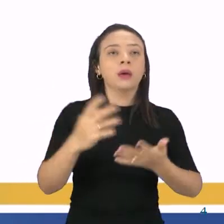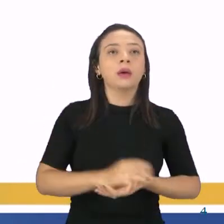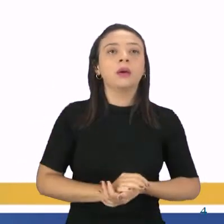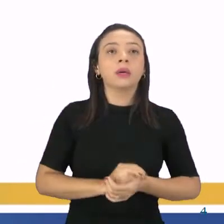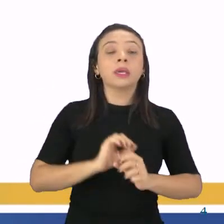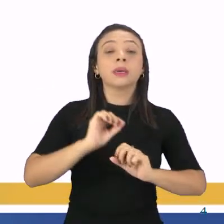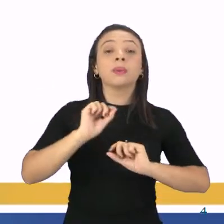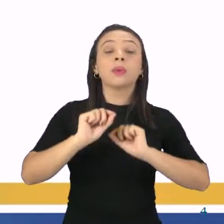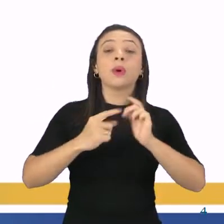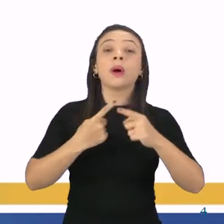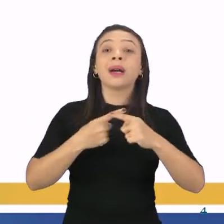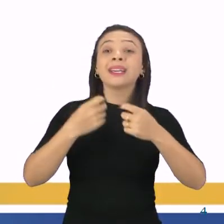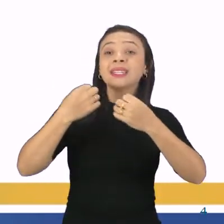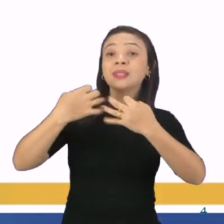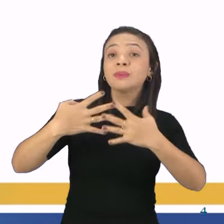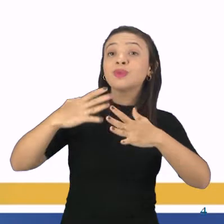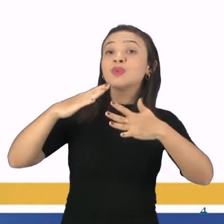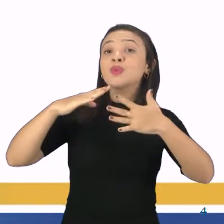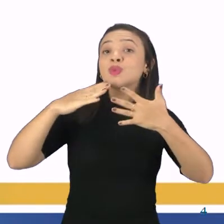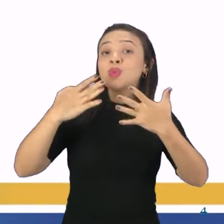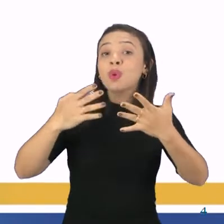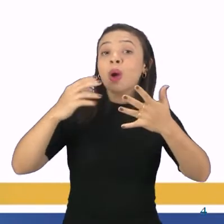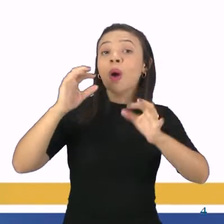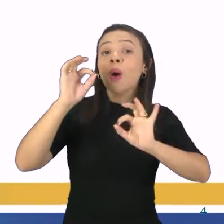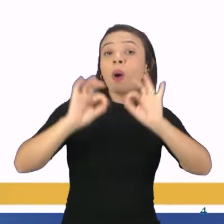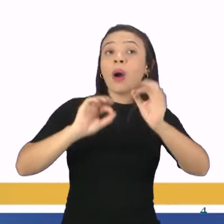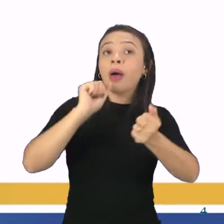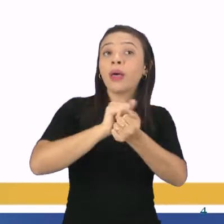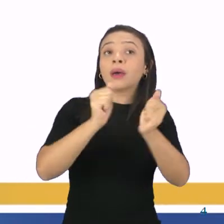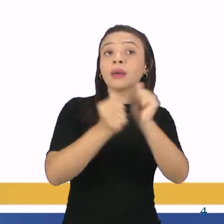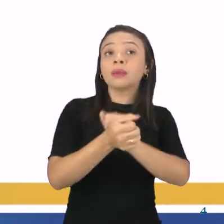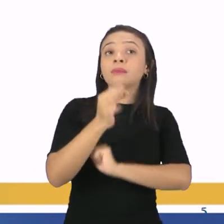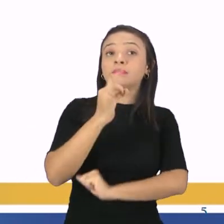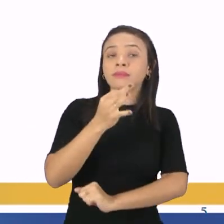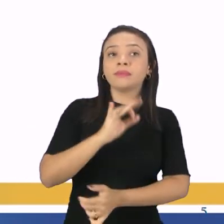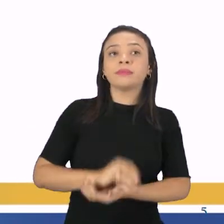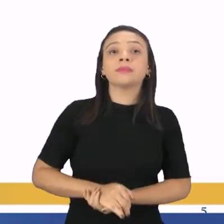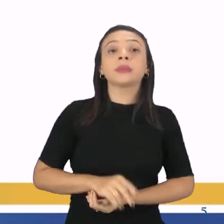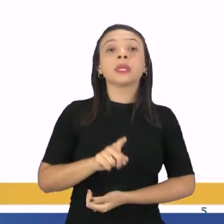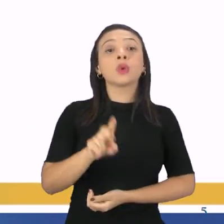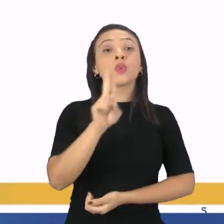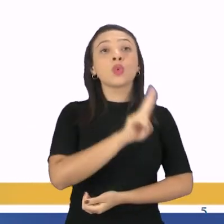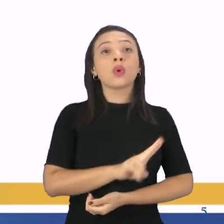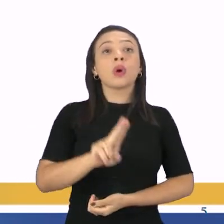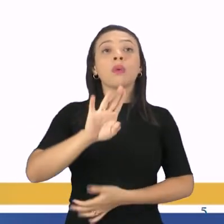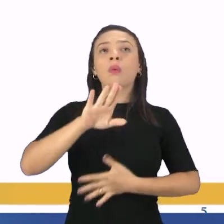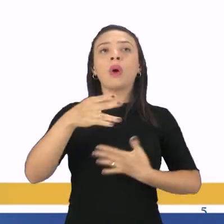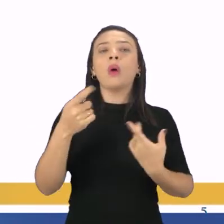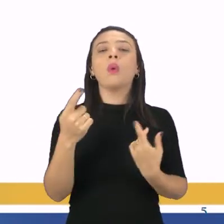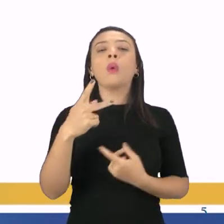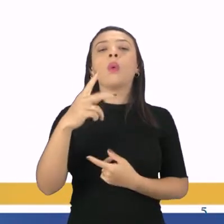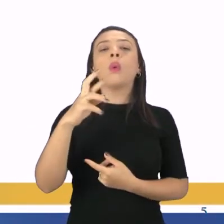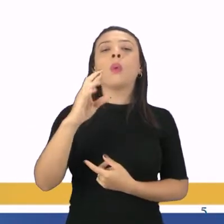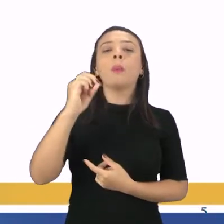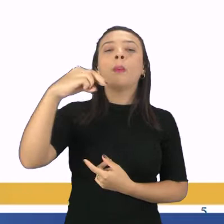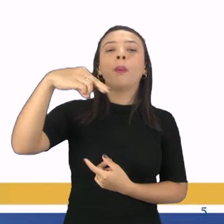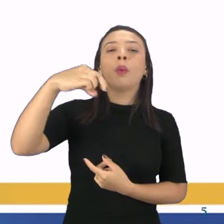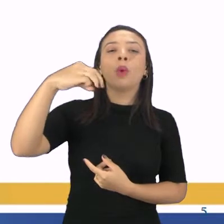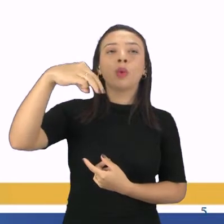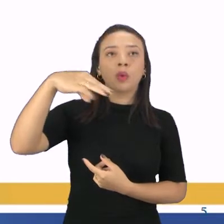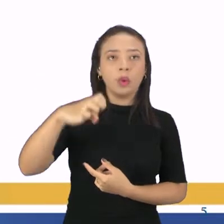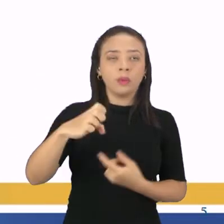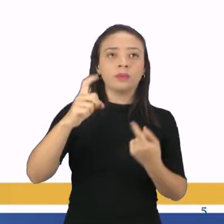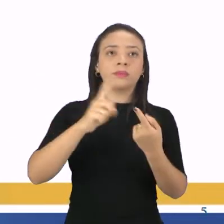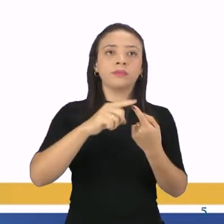você qual é a conjugação de verbo to be que você vai usar. E quais são esses pronomes? Vamos observar aí, então. Nós temos o pronome